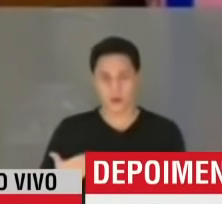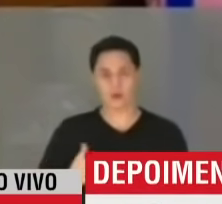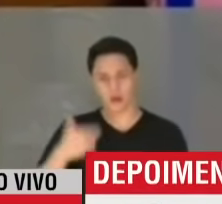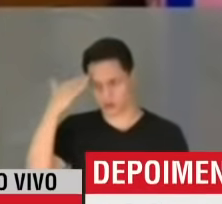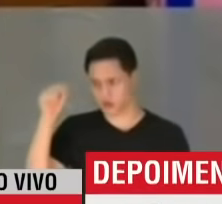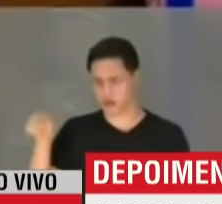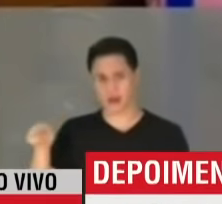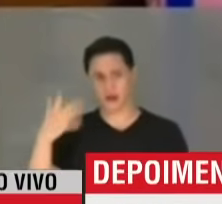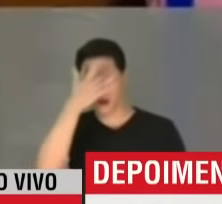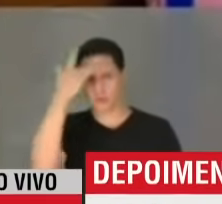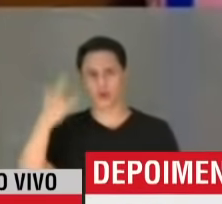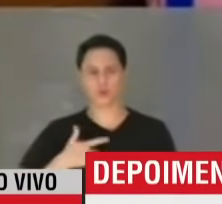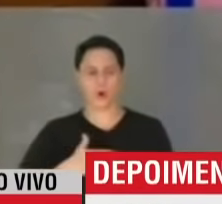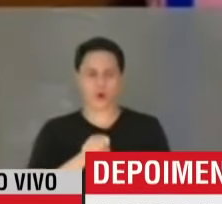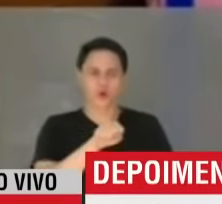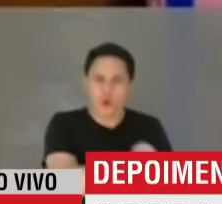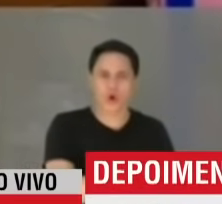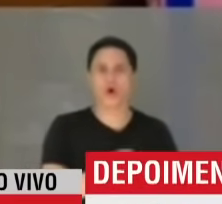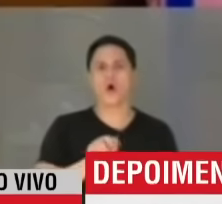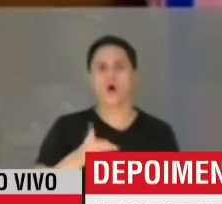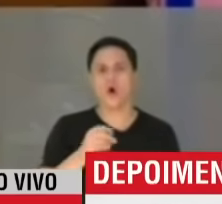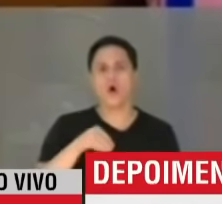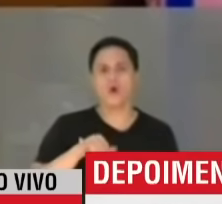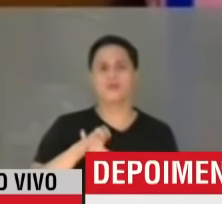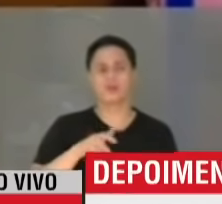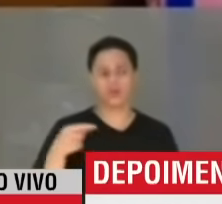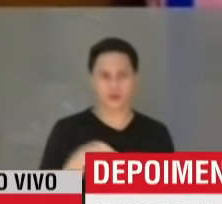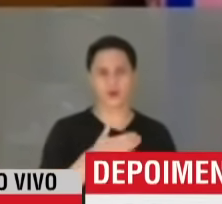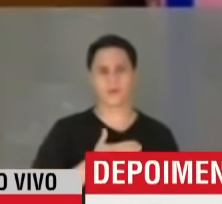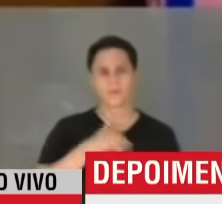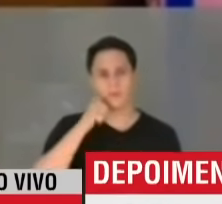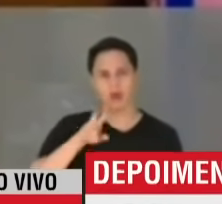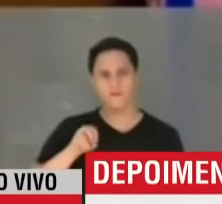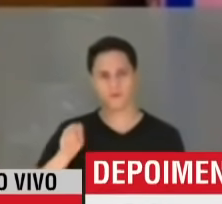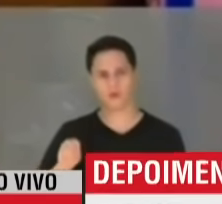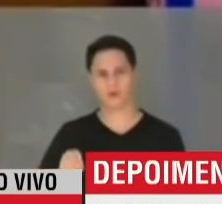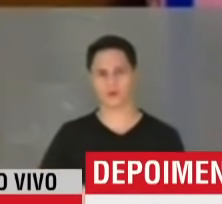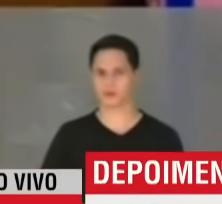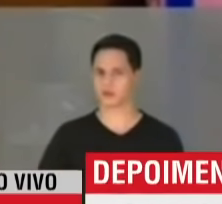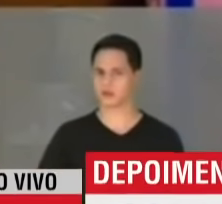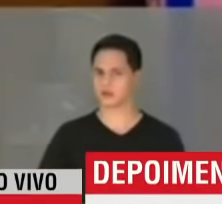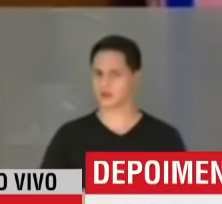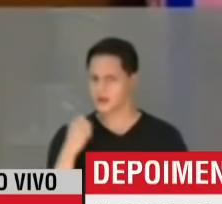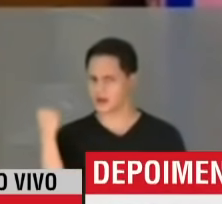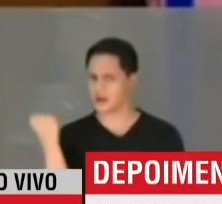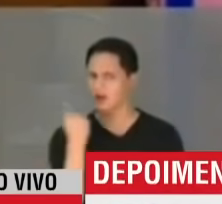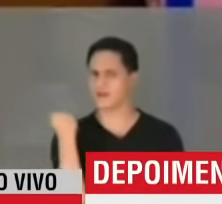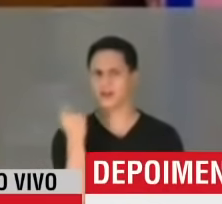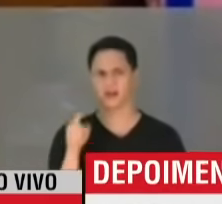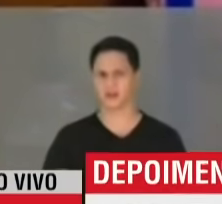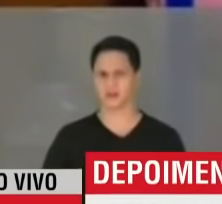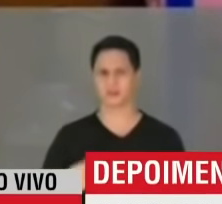homicídio triplamente qualificado contra minha avó. A gravidade dessa narrativa impressiona.